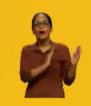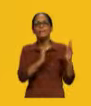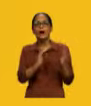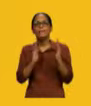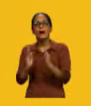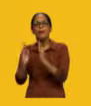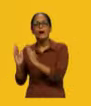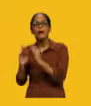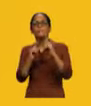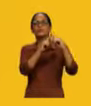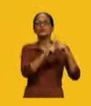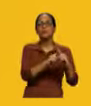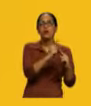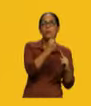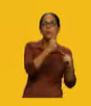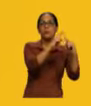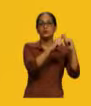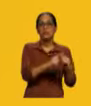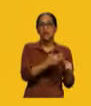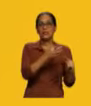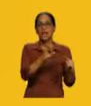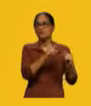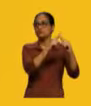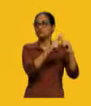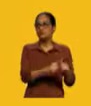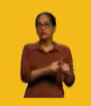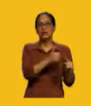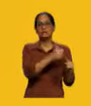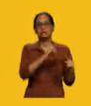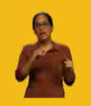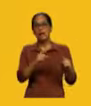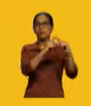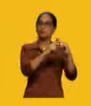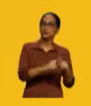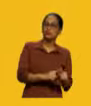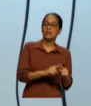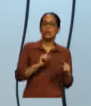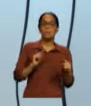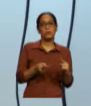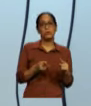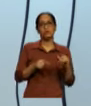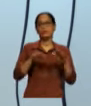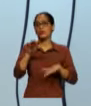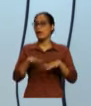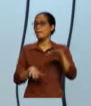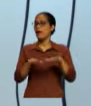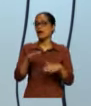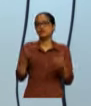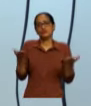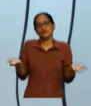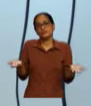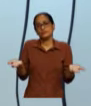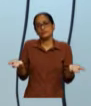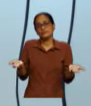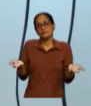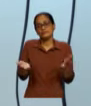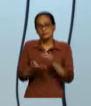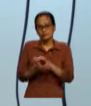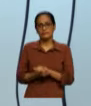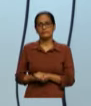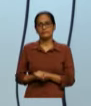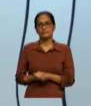o algarismo pela ordem que ele está, ó. Pela posição que ele está.